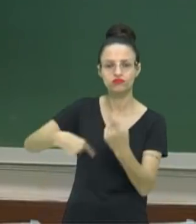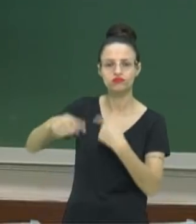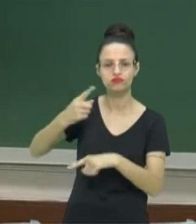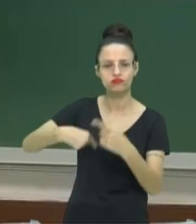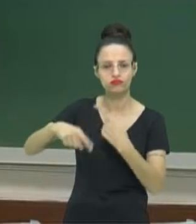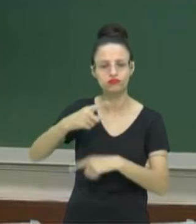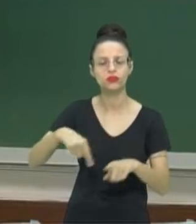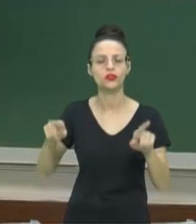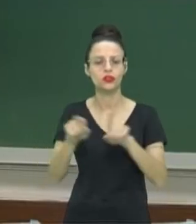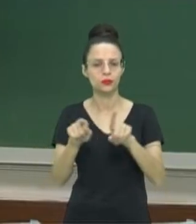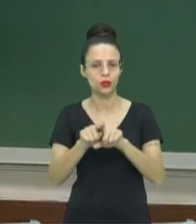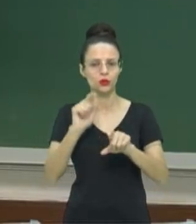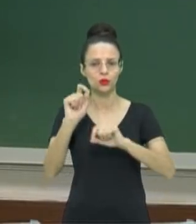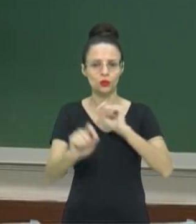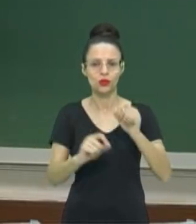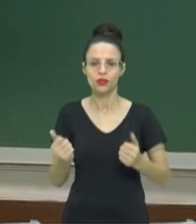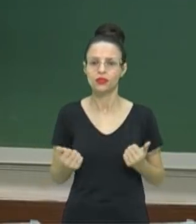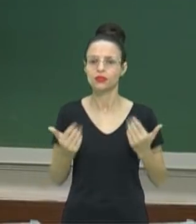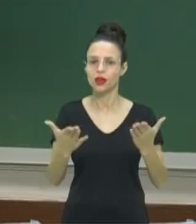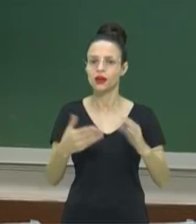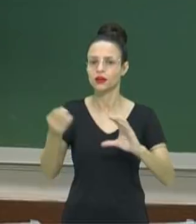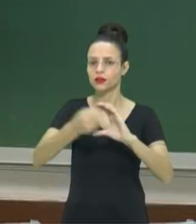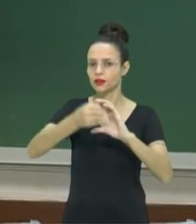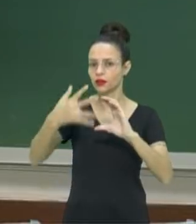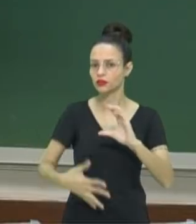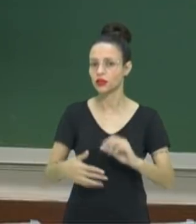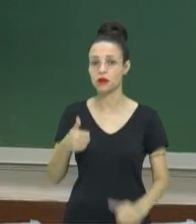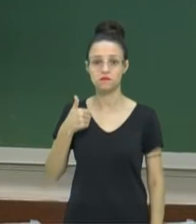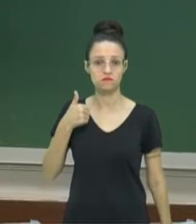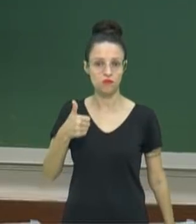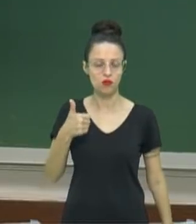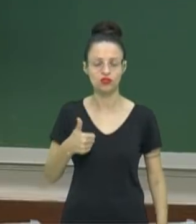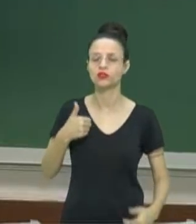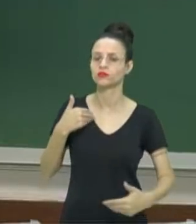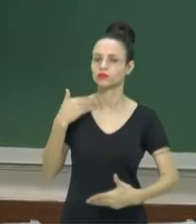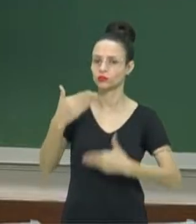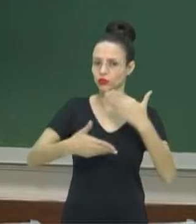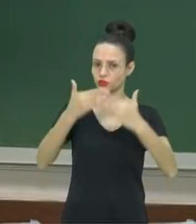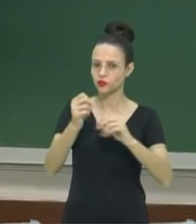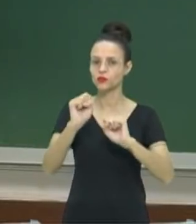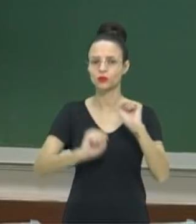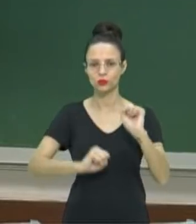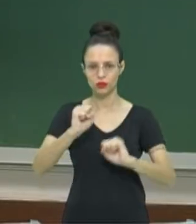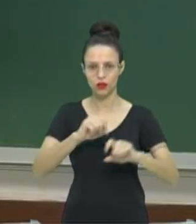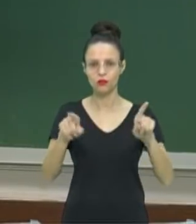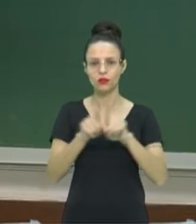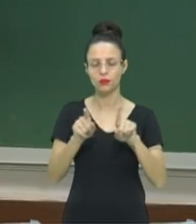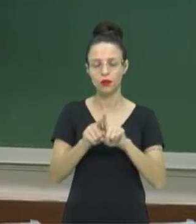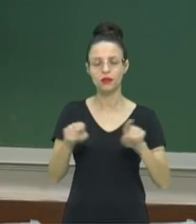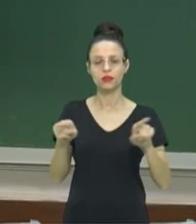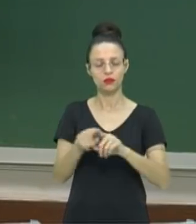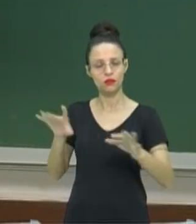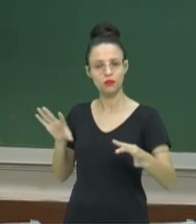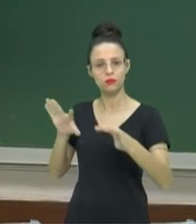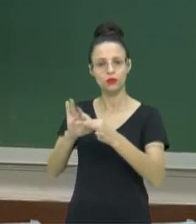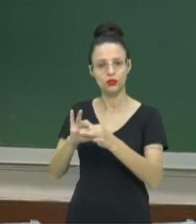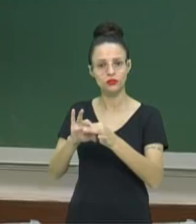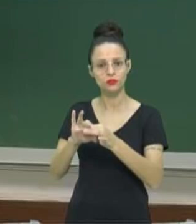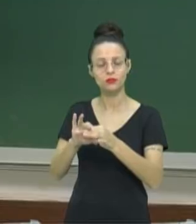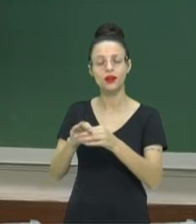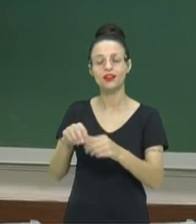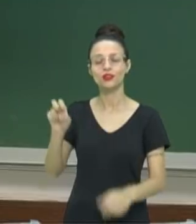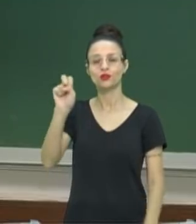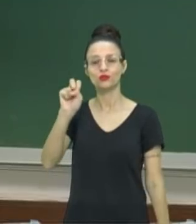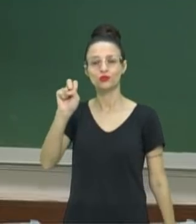ali, aí acaba proporcionando características positivas para o desenvolvimento industrial também. E pela proximidade com a região